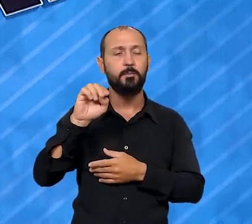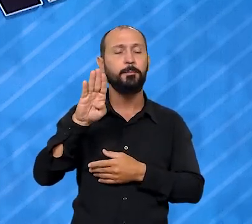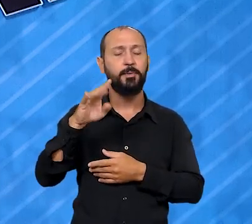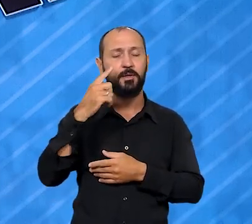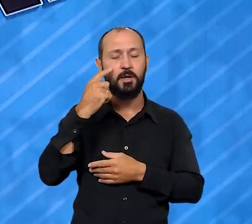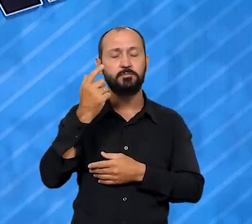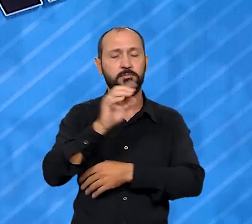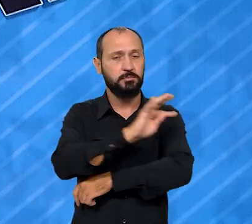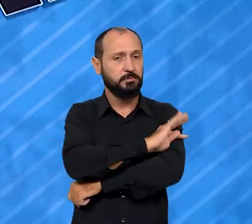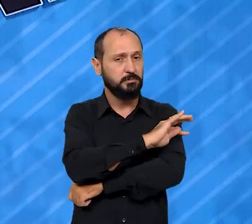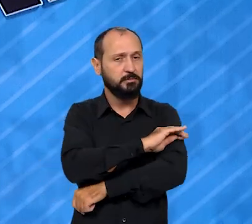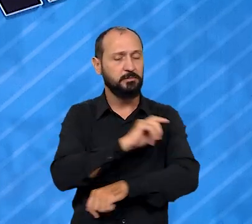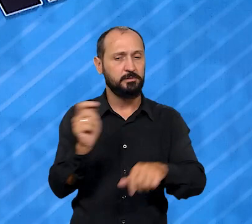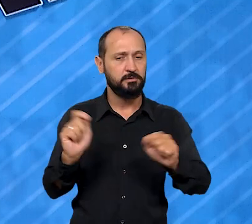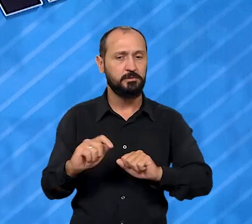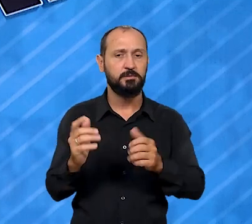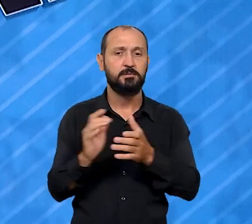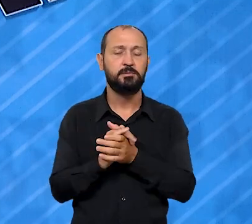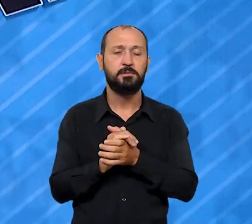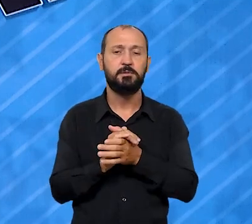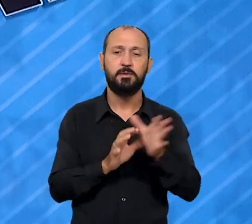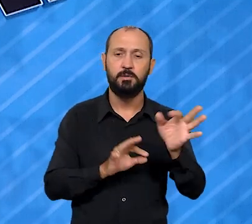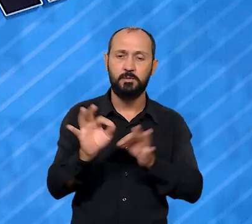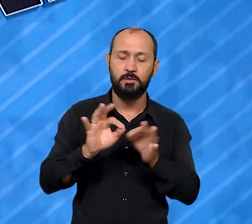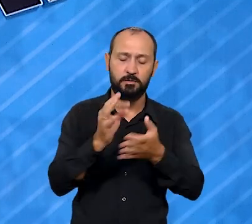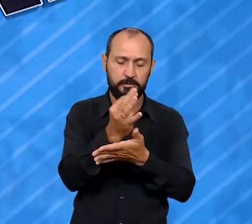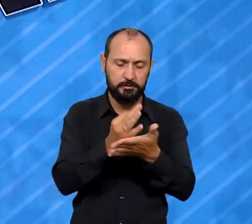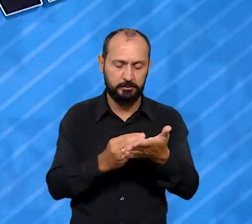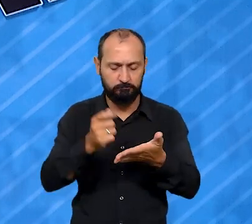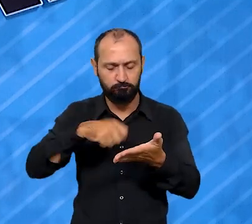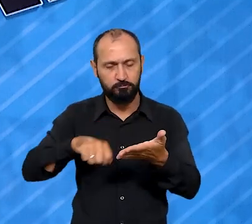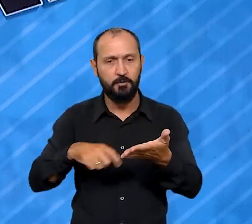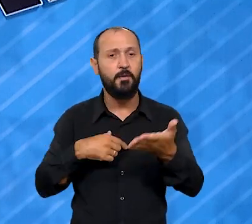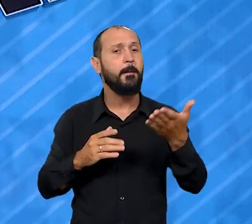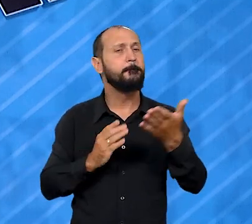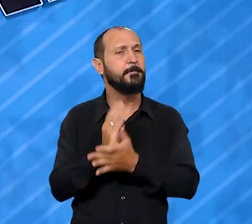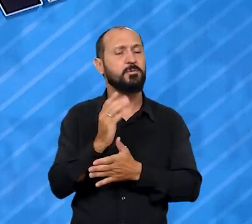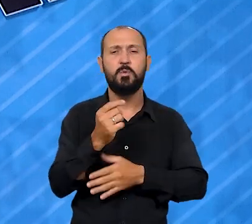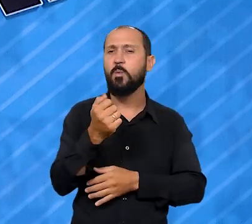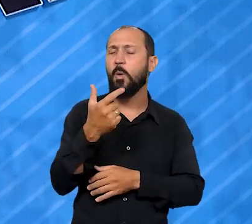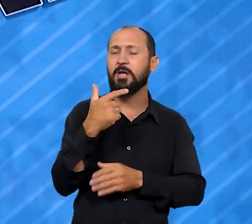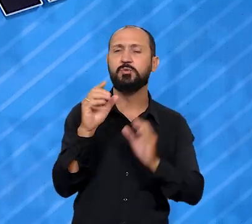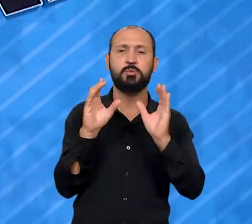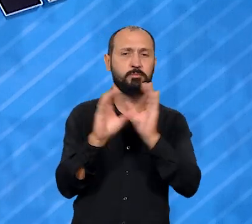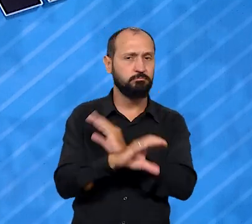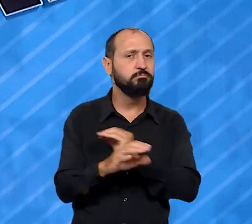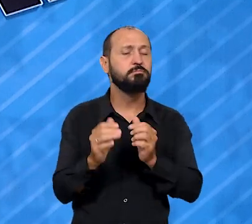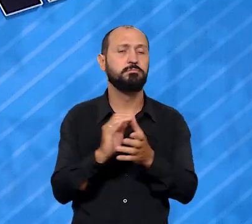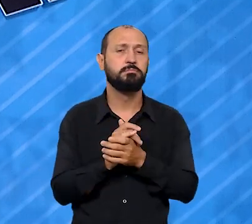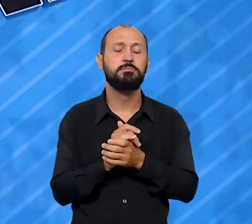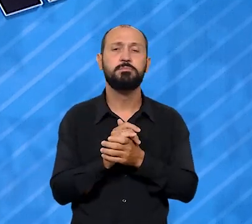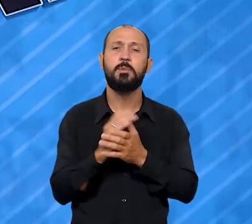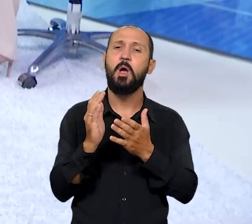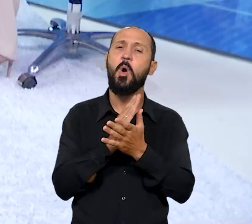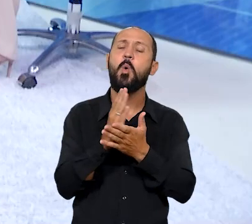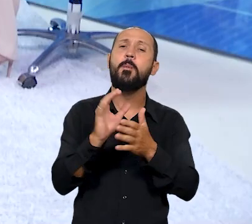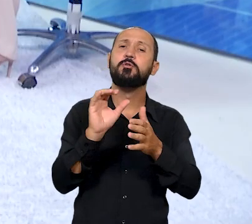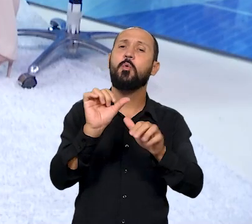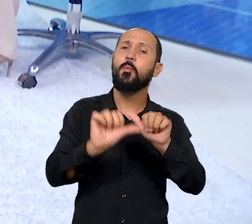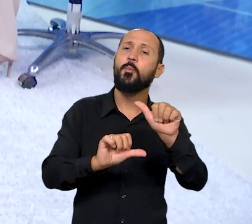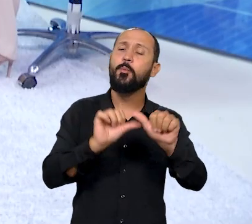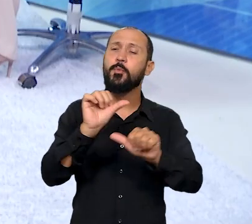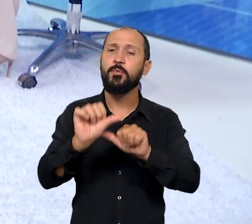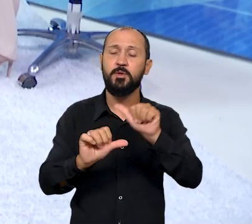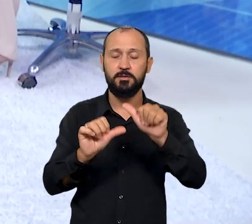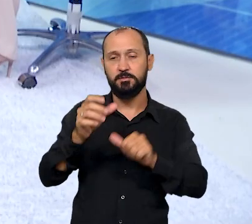são técnicos extremamente qualificados, e produzimos esse texto e foi aprovado praticamente na íntegra, com